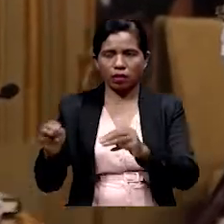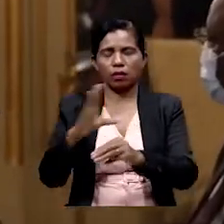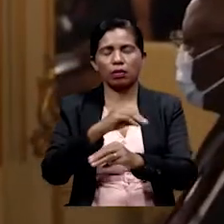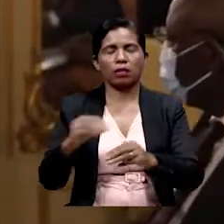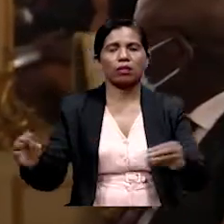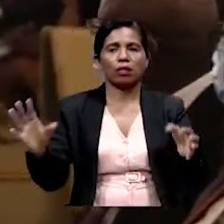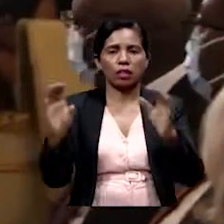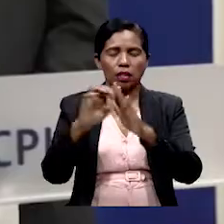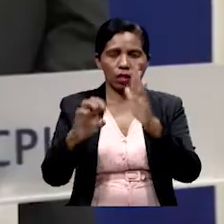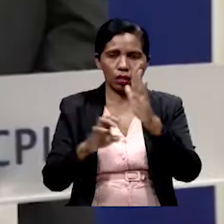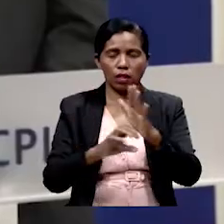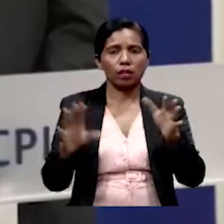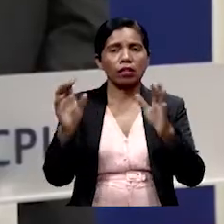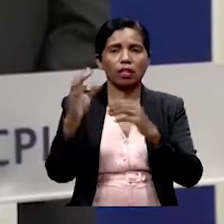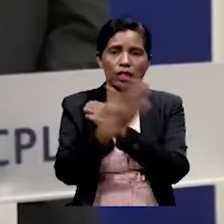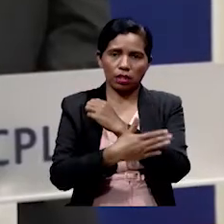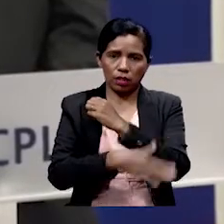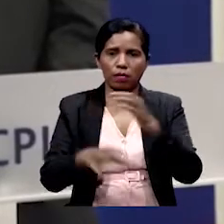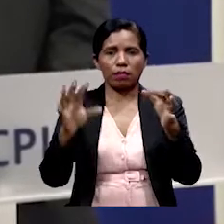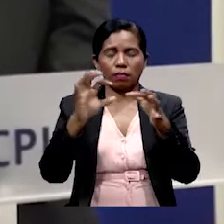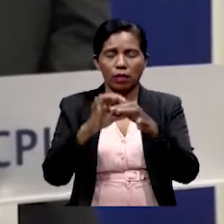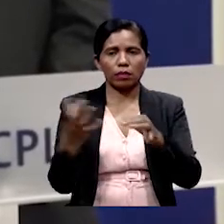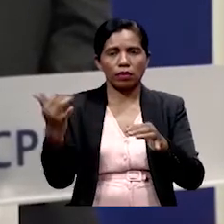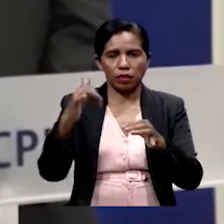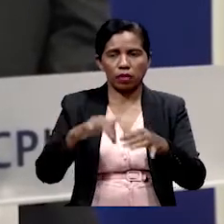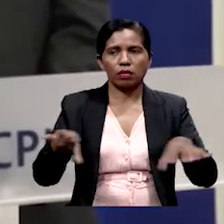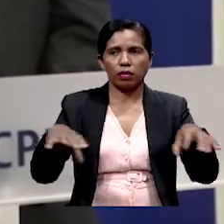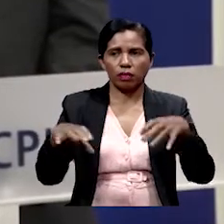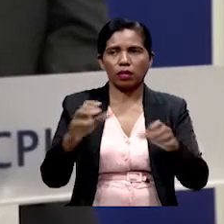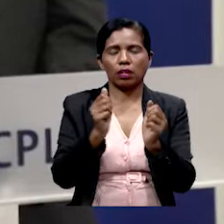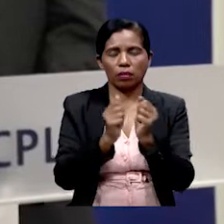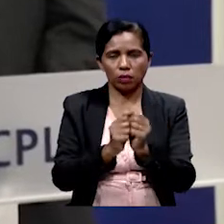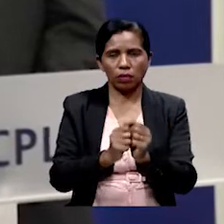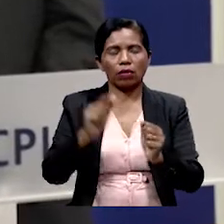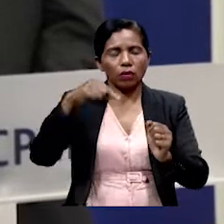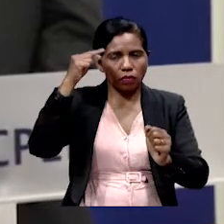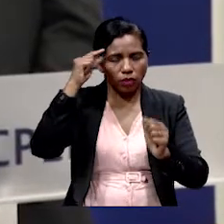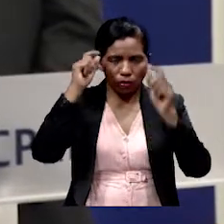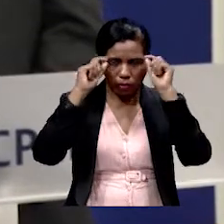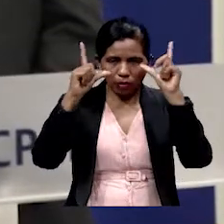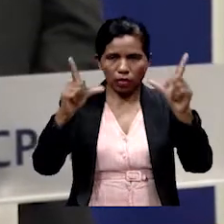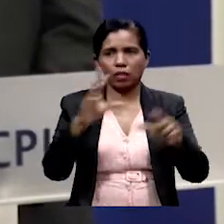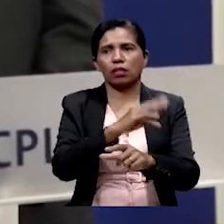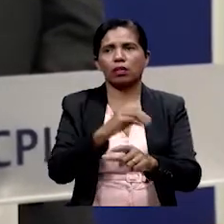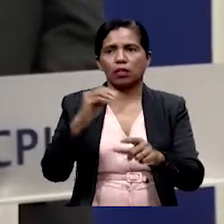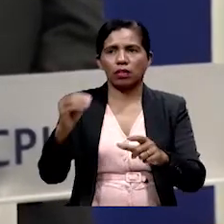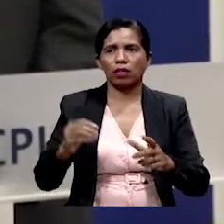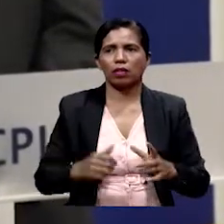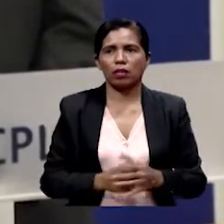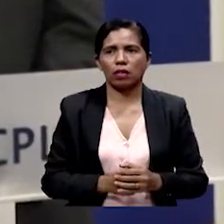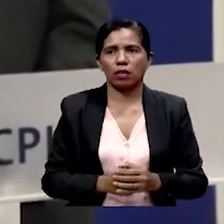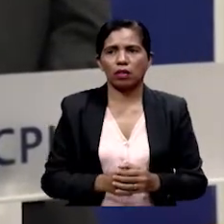CPLP. Este acordo é uma das prioridades para o governo do Timor-Leste, uma vez que permite resolver